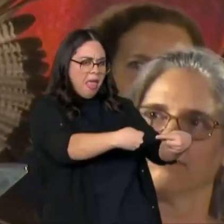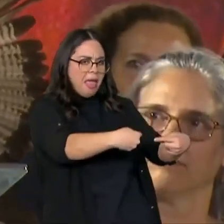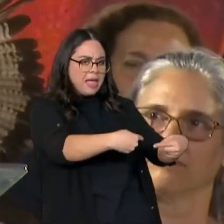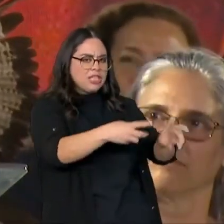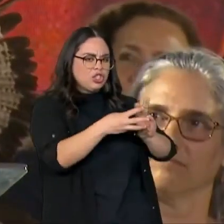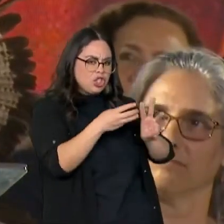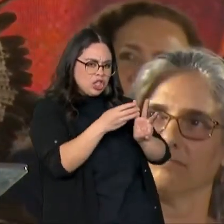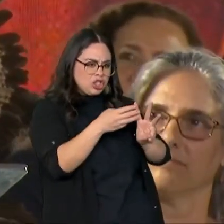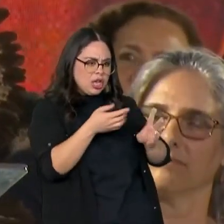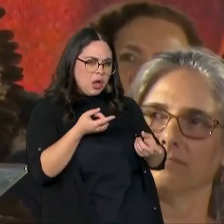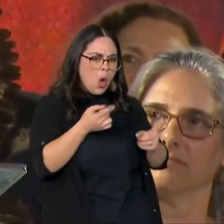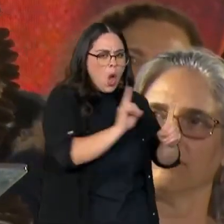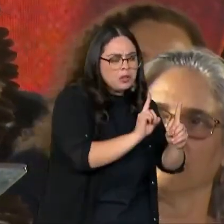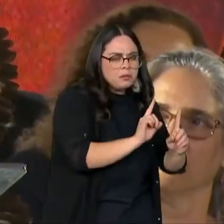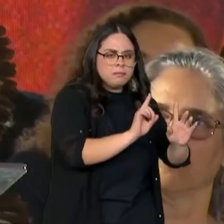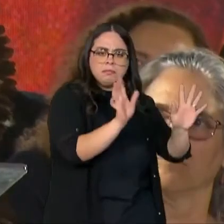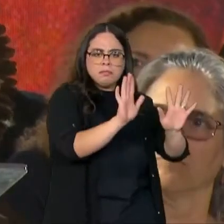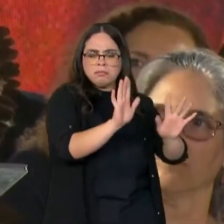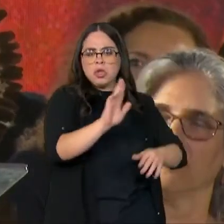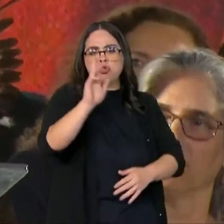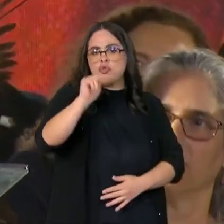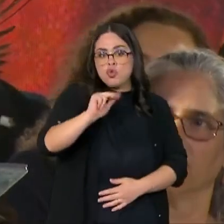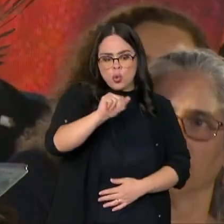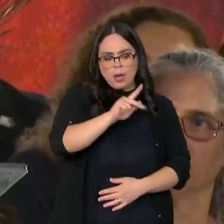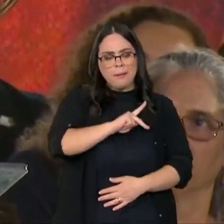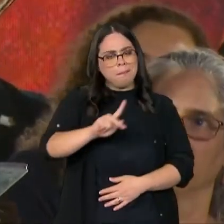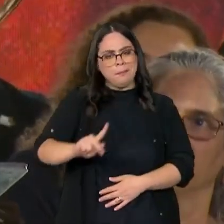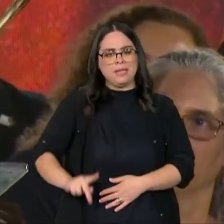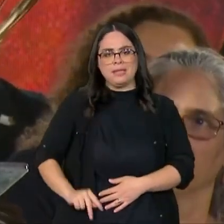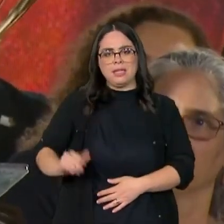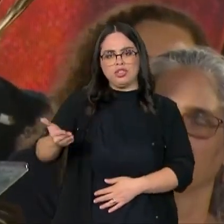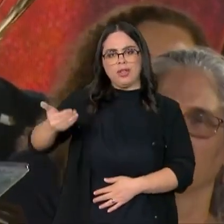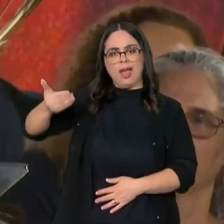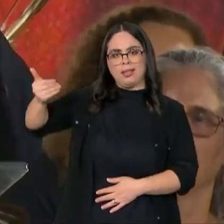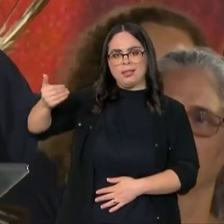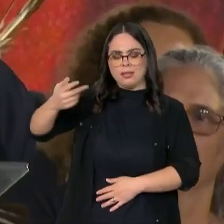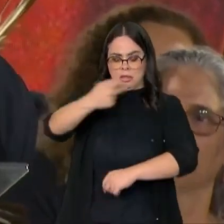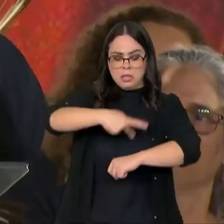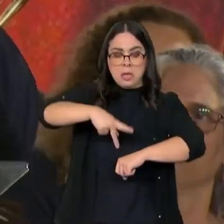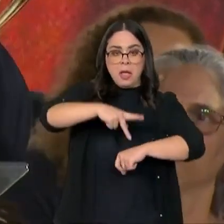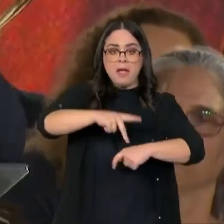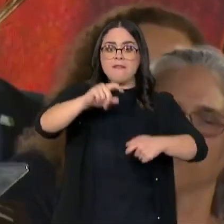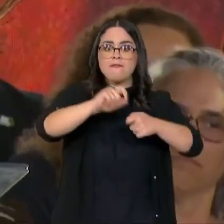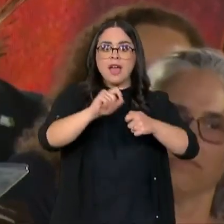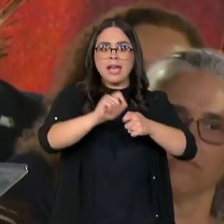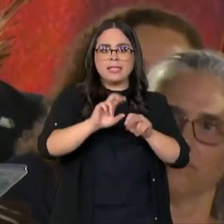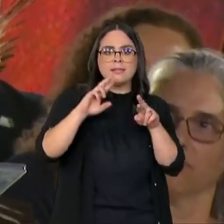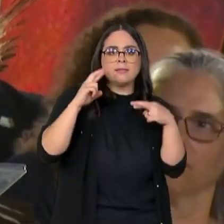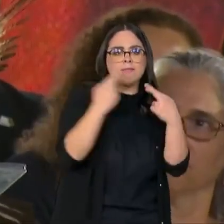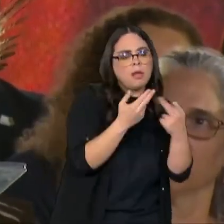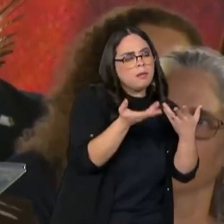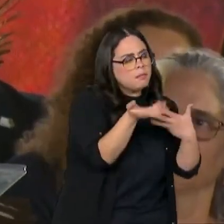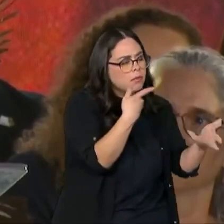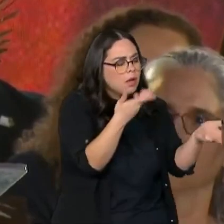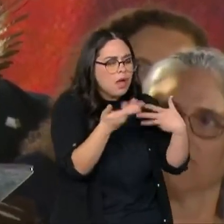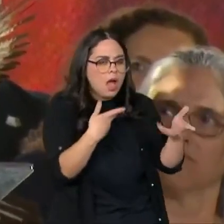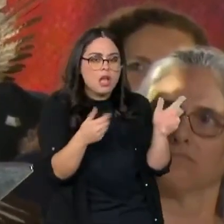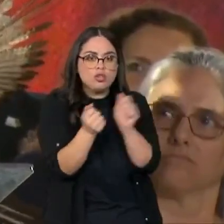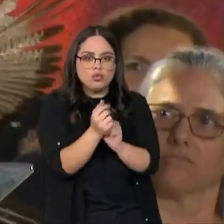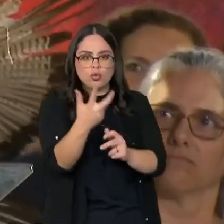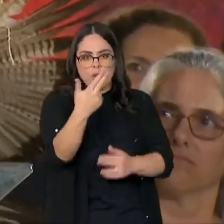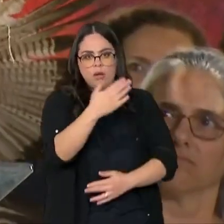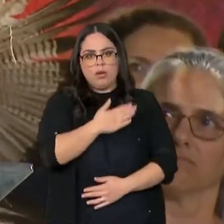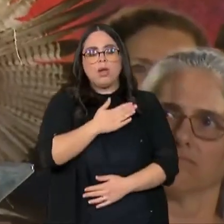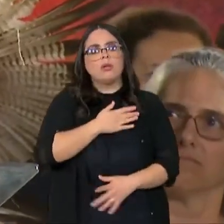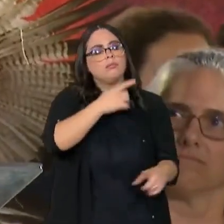indígenas. Nunca um presidente da República fez a quantidade de reunião que eu fiz